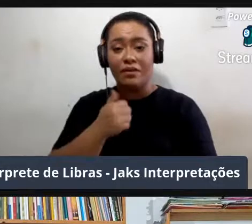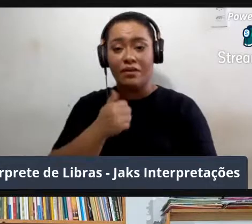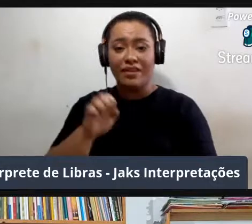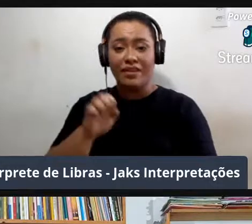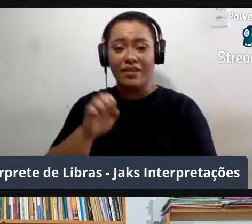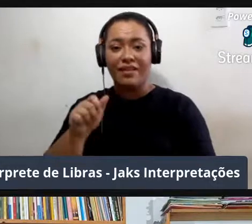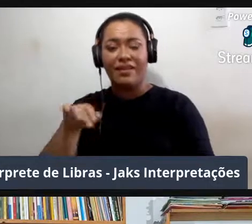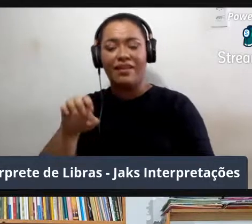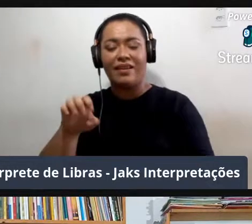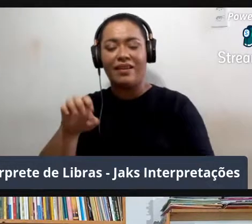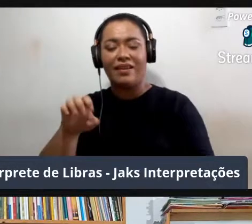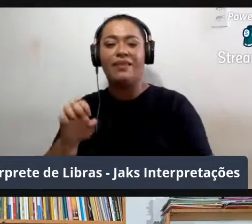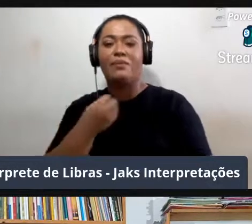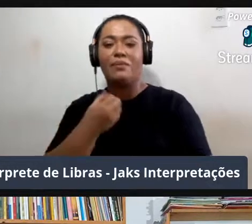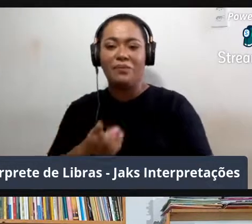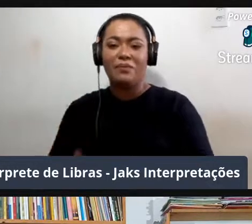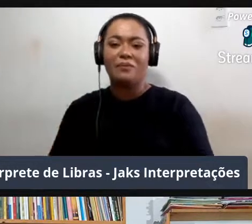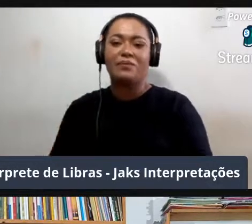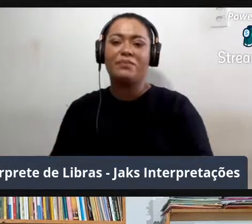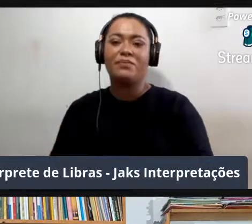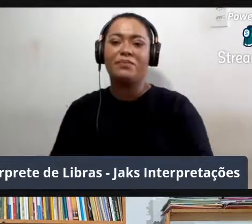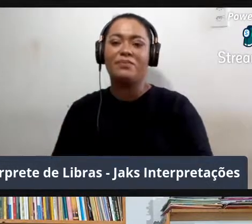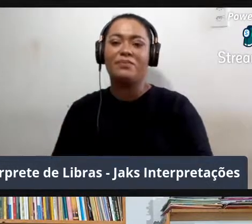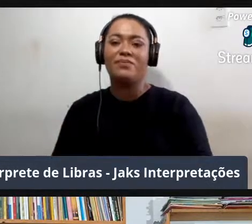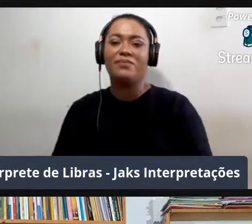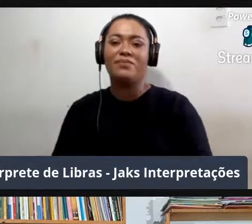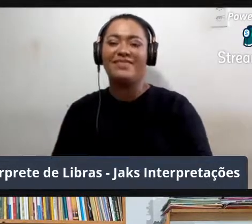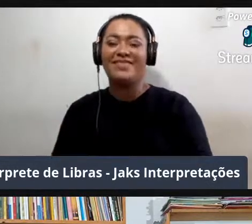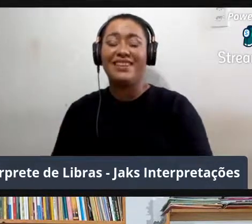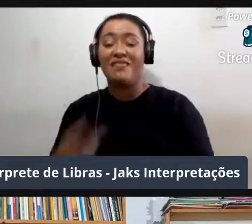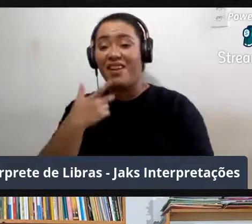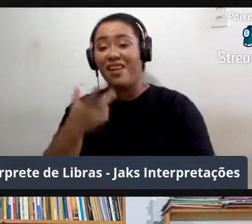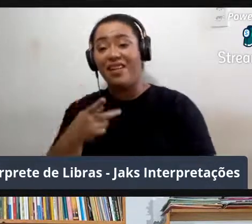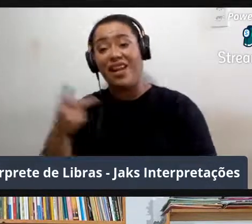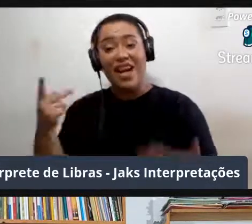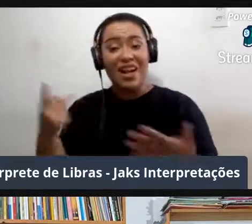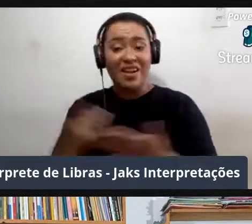Tá acontecendo de um tudo aqui hoje, nos bastidores, né?